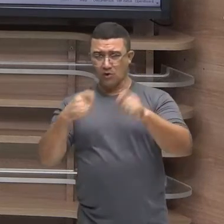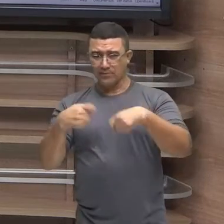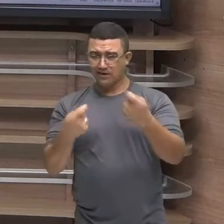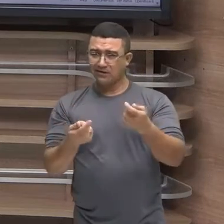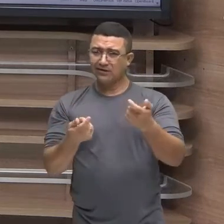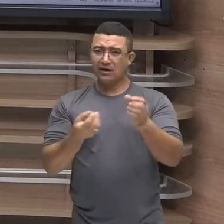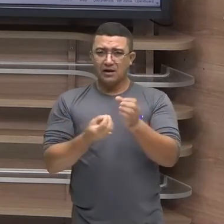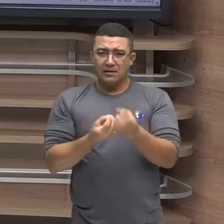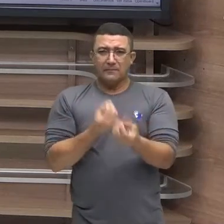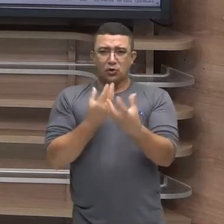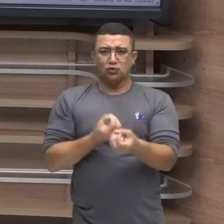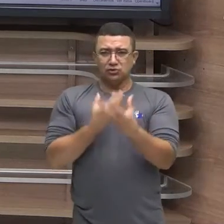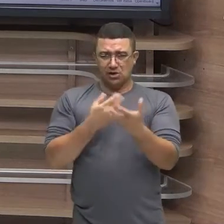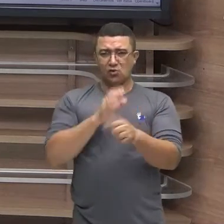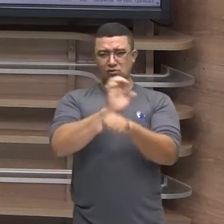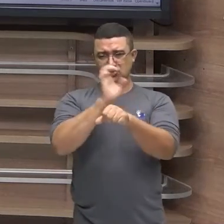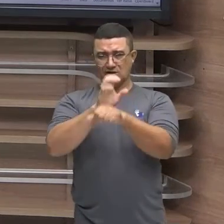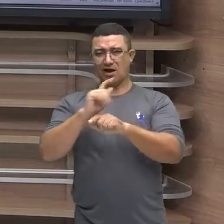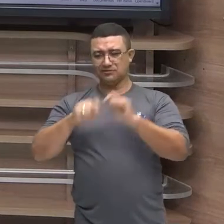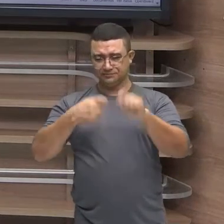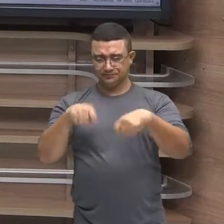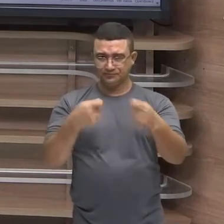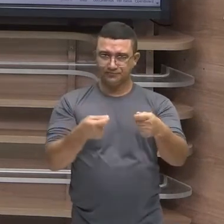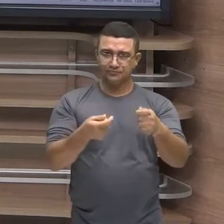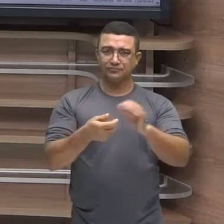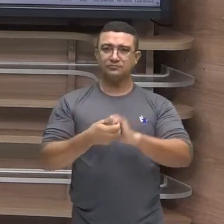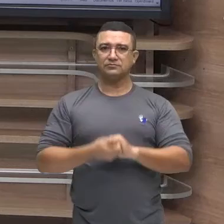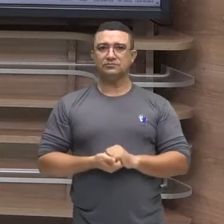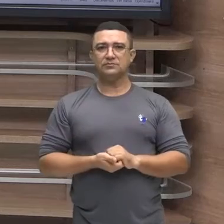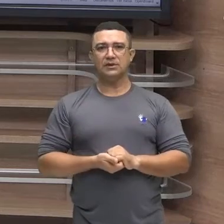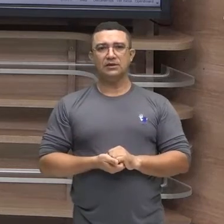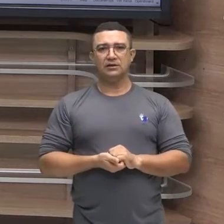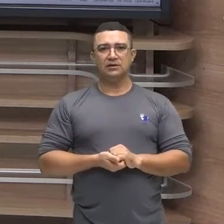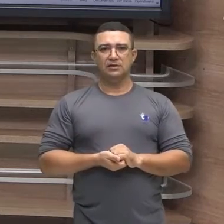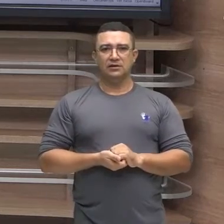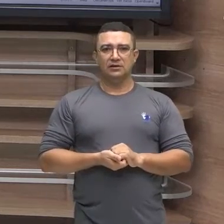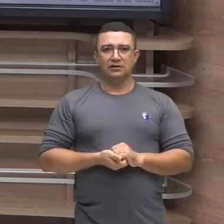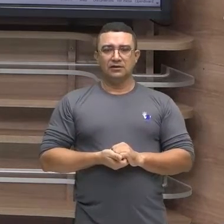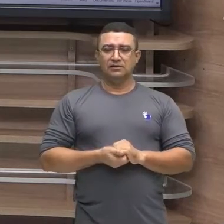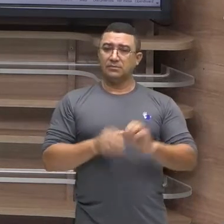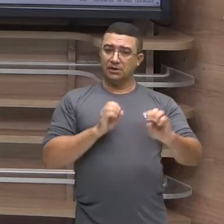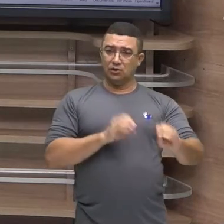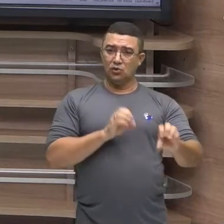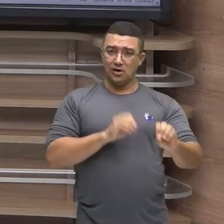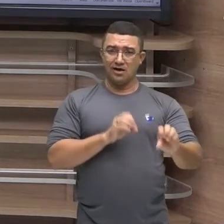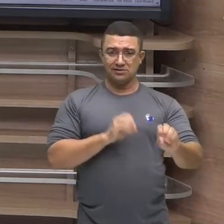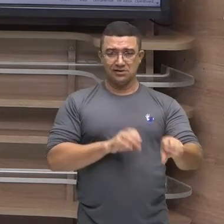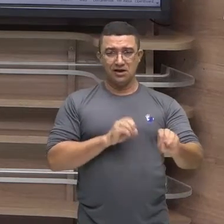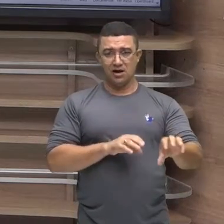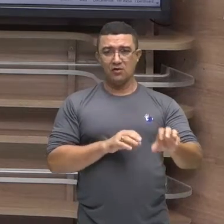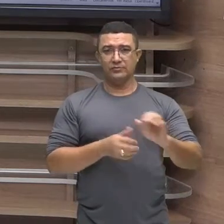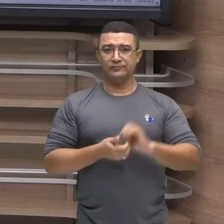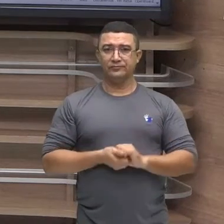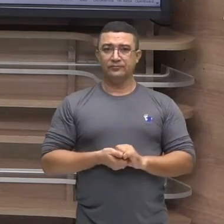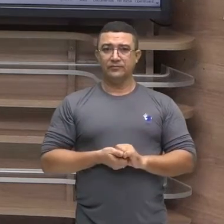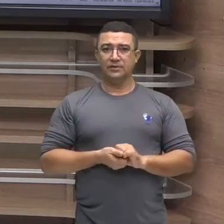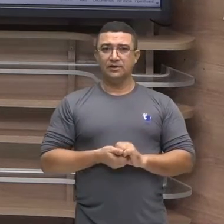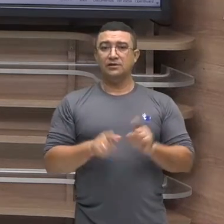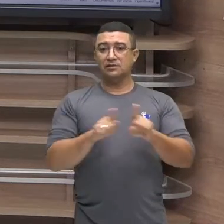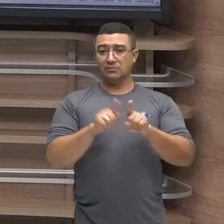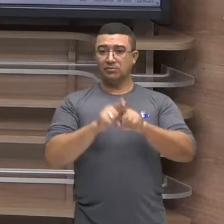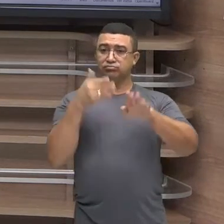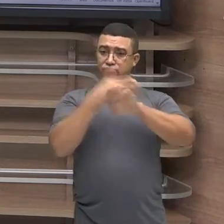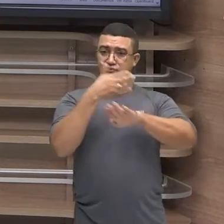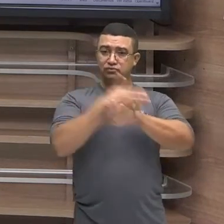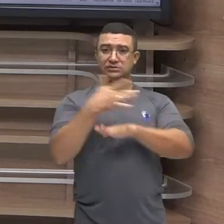ele produz, que vai se basear ali no PIB, que é o Produto Interno Bruto, ali a educação e também ali o acesso